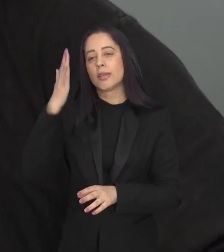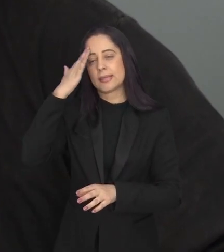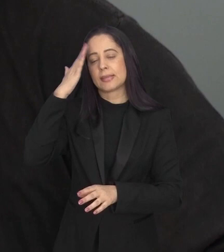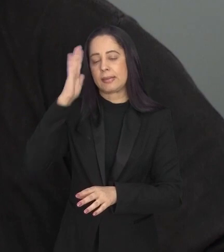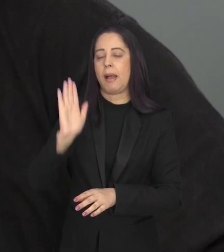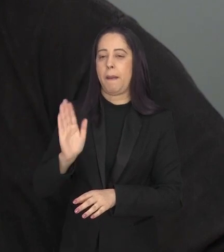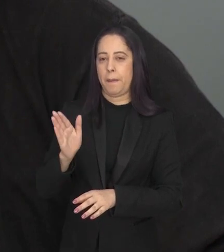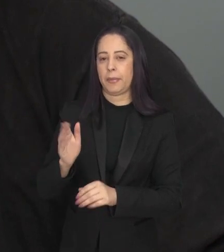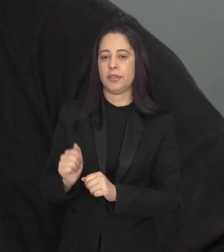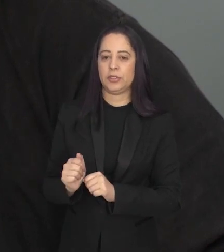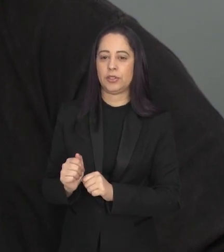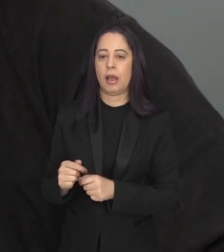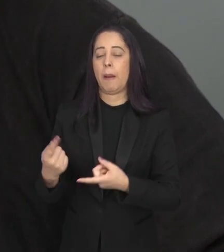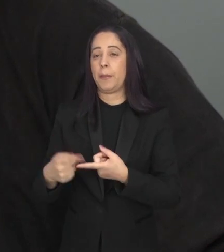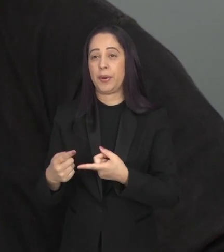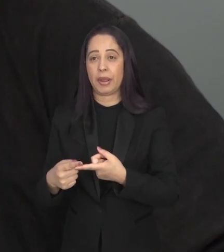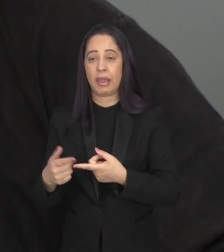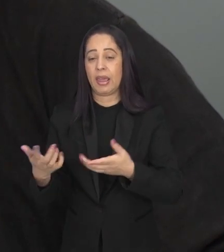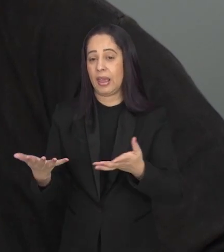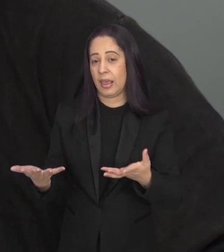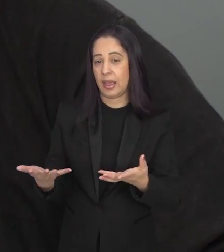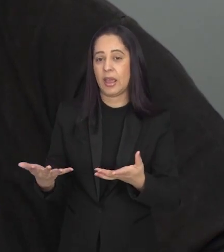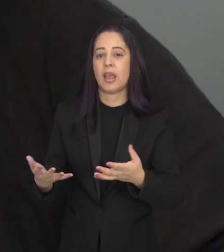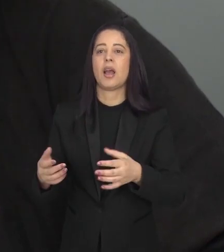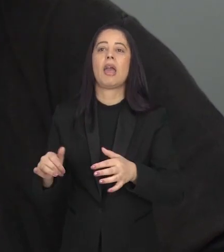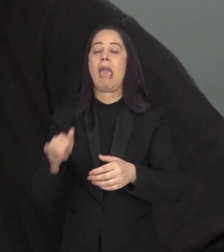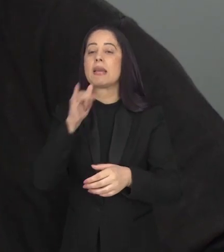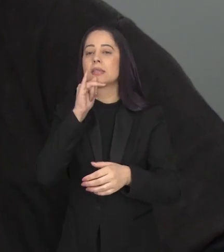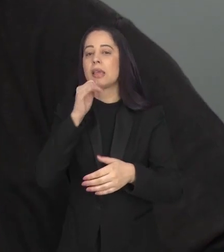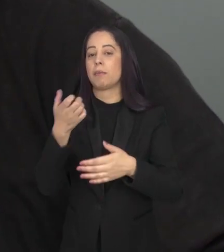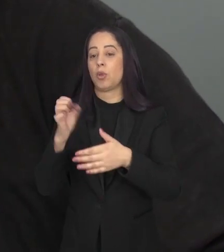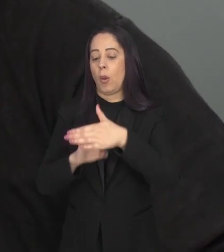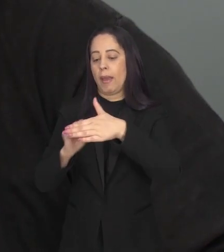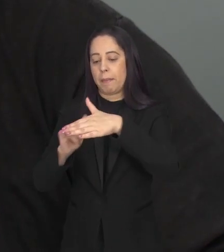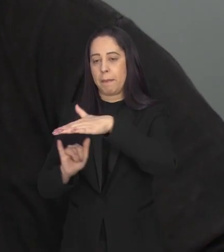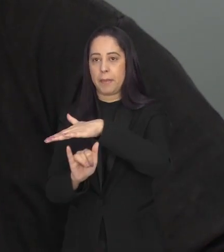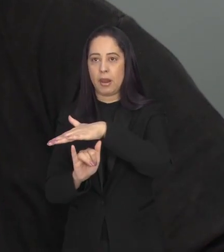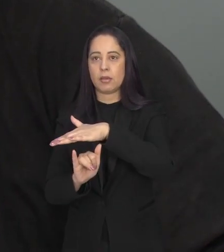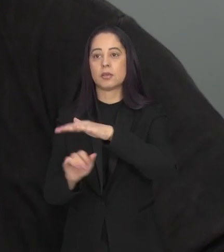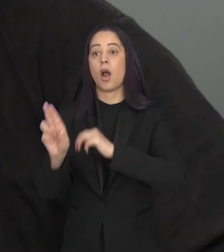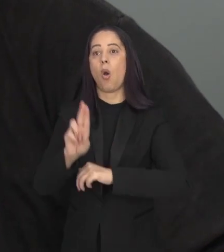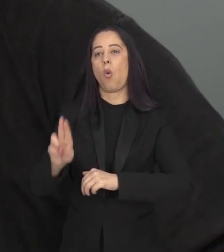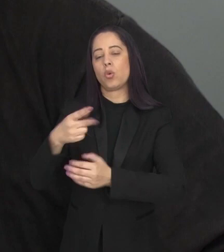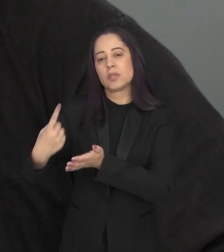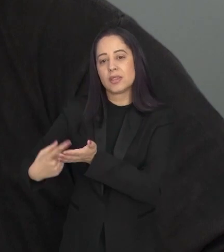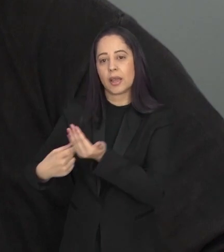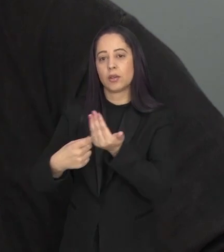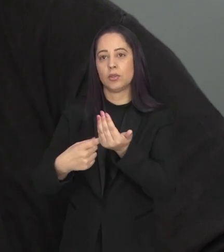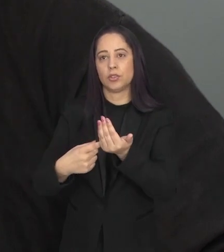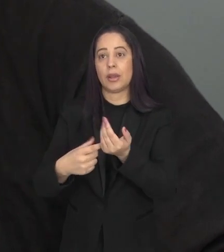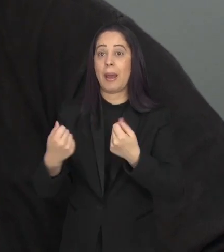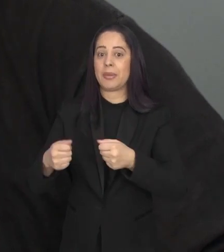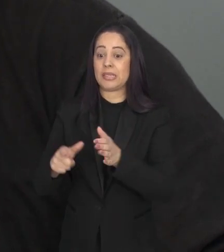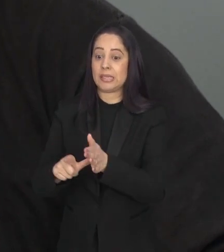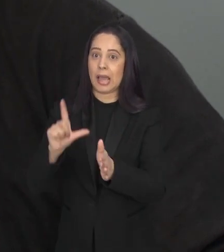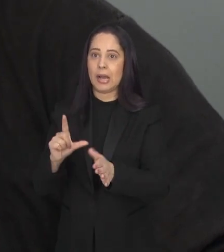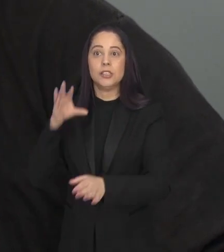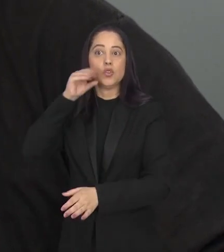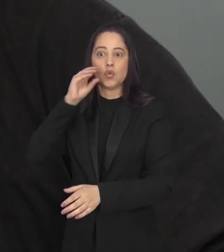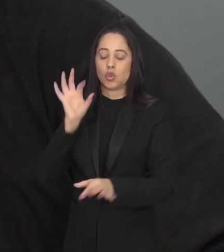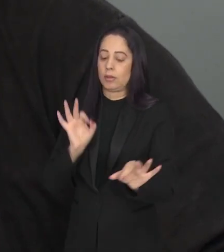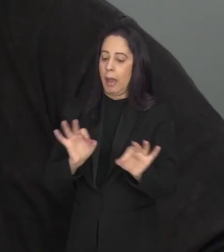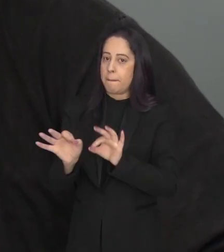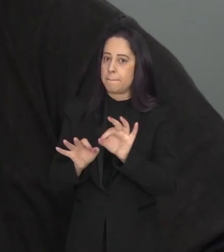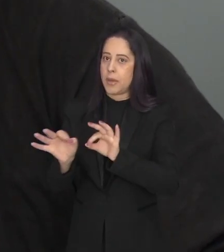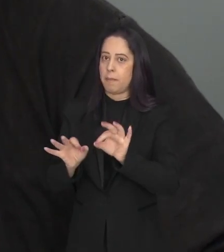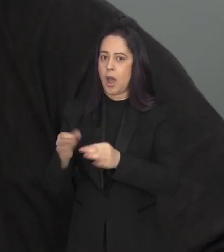gente ouve, tanto que a gente prega aqui na nossa startup, que usa inteligência artificial, no dia a dia, é de se prepare. Como